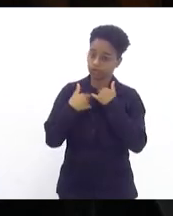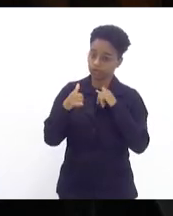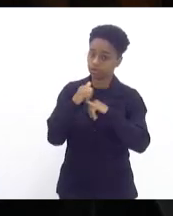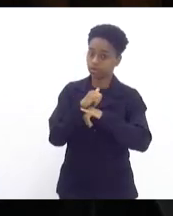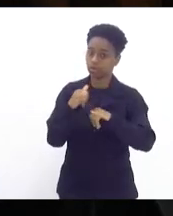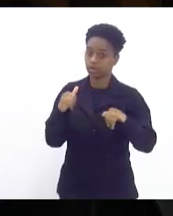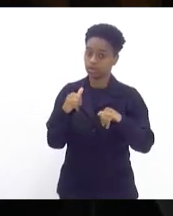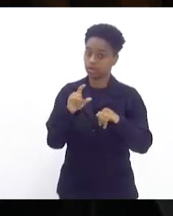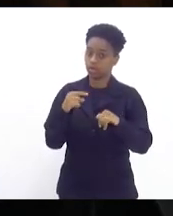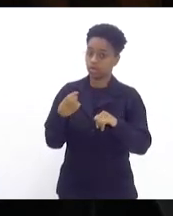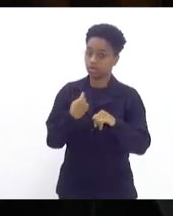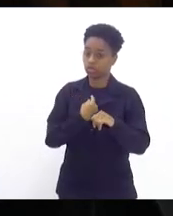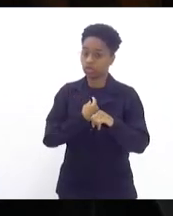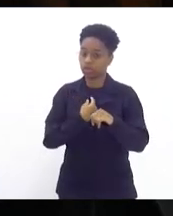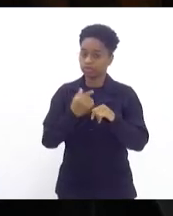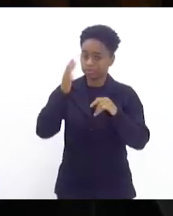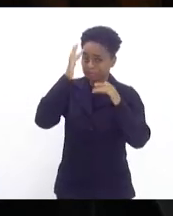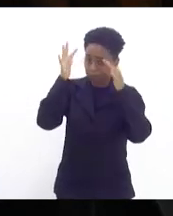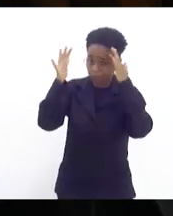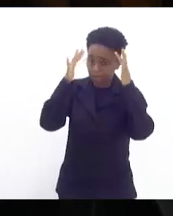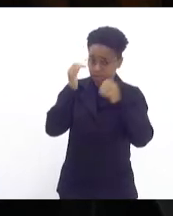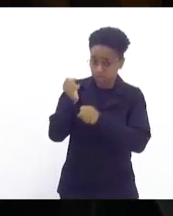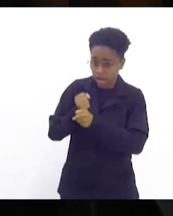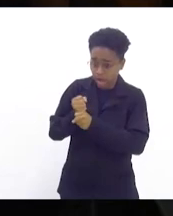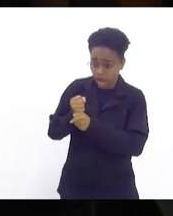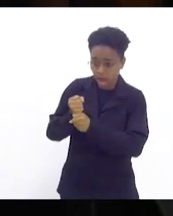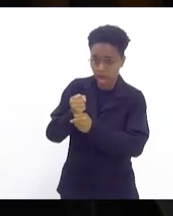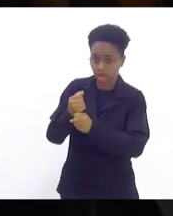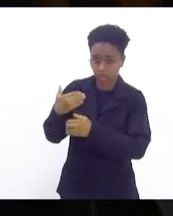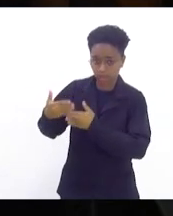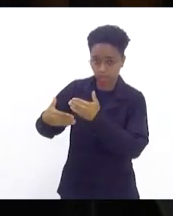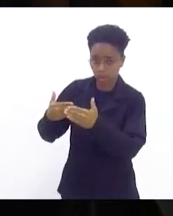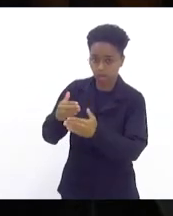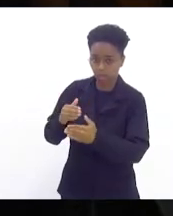previsão anual de crescimento do PIB